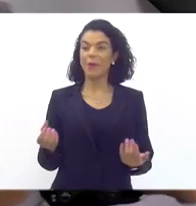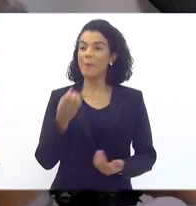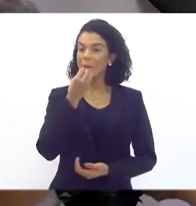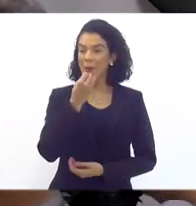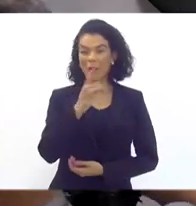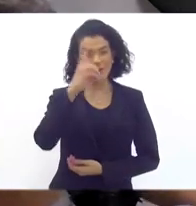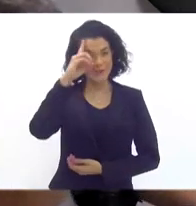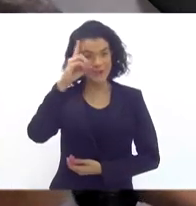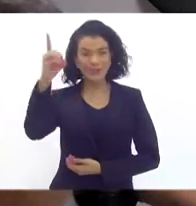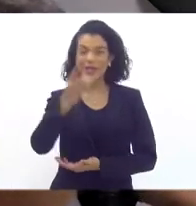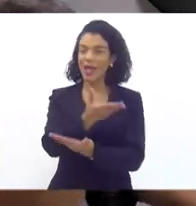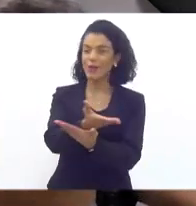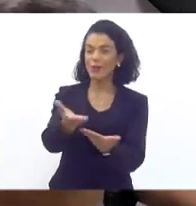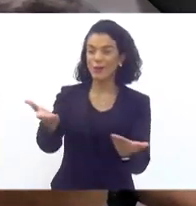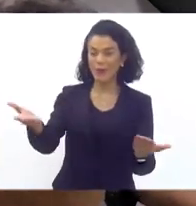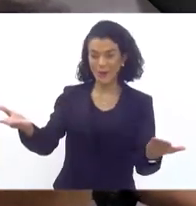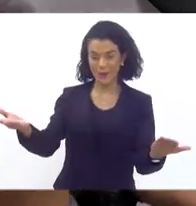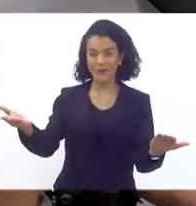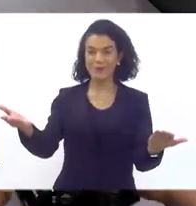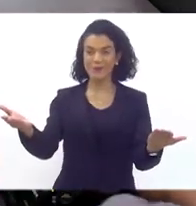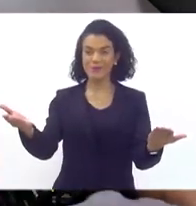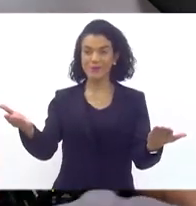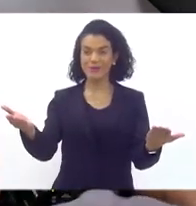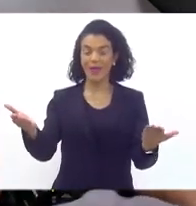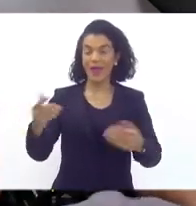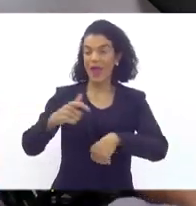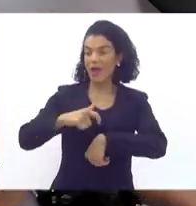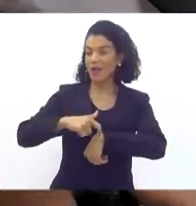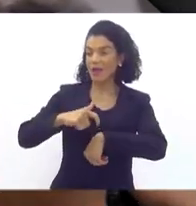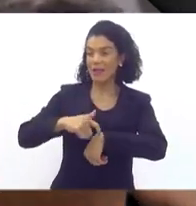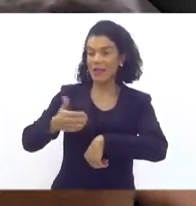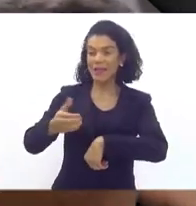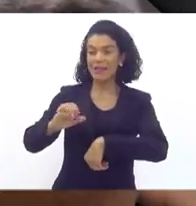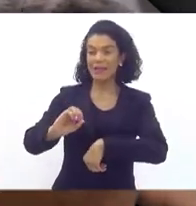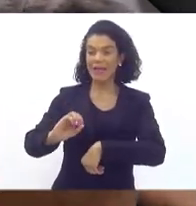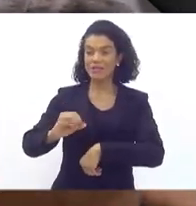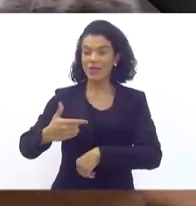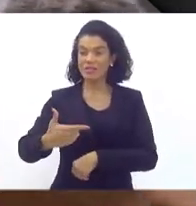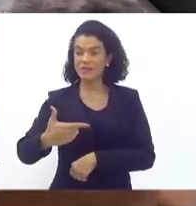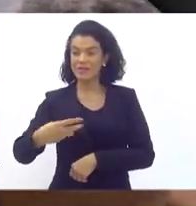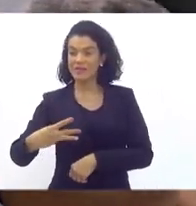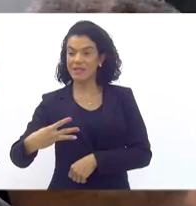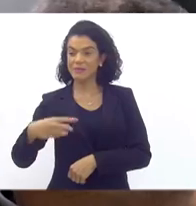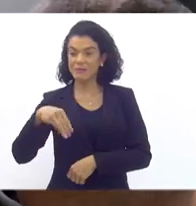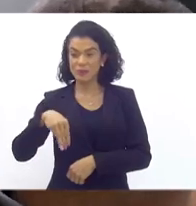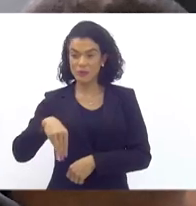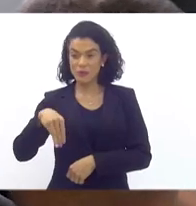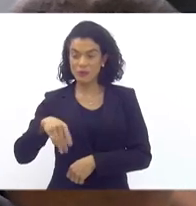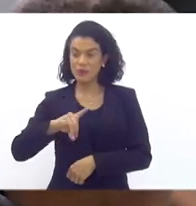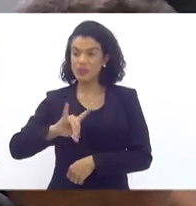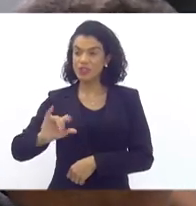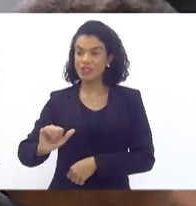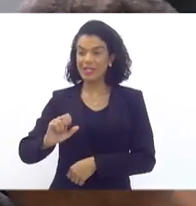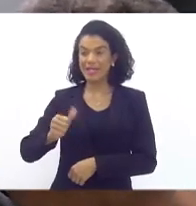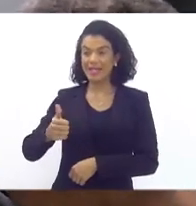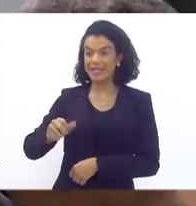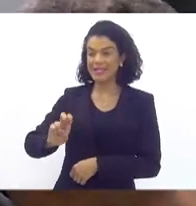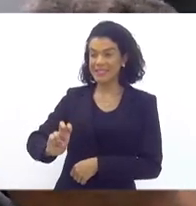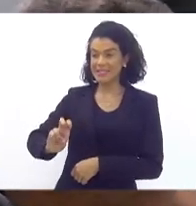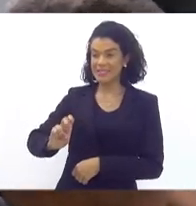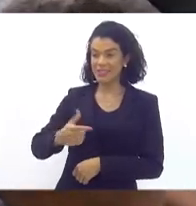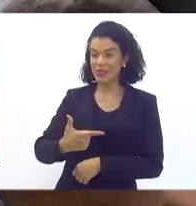muito bom dia a todos as 10 horas e 23 minutos do dia 15 de agosto de